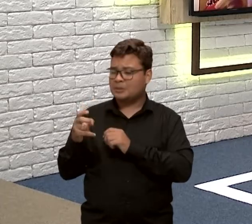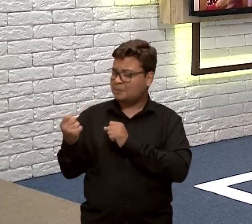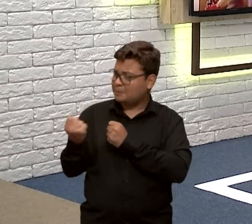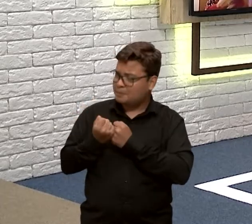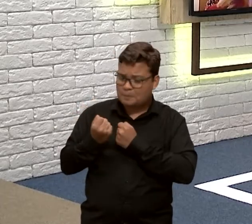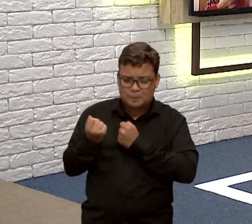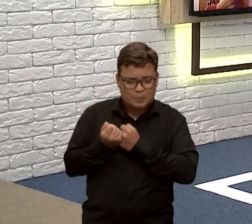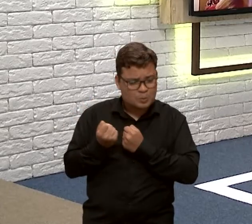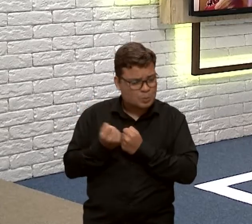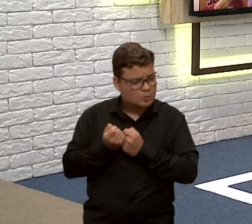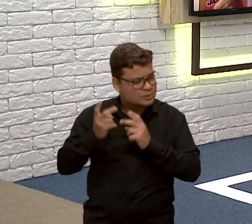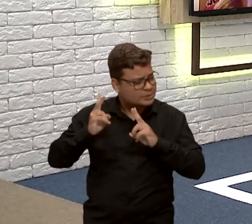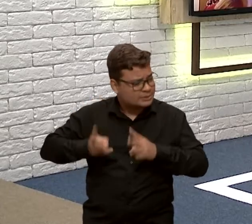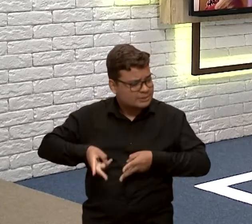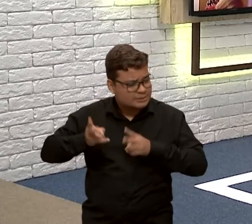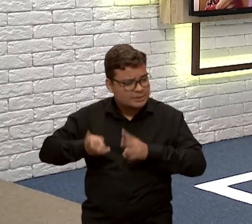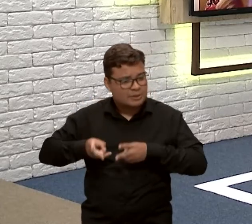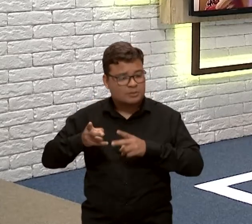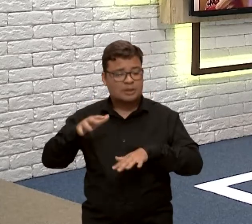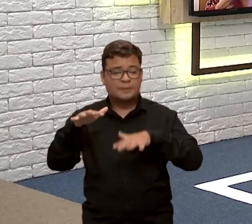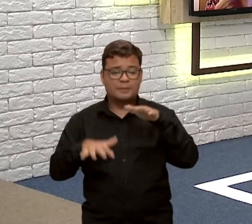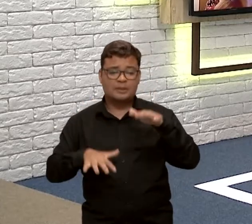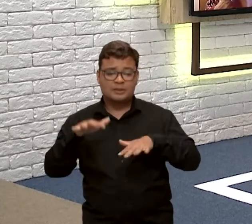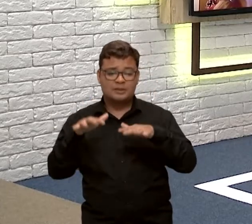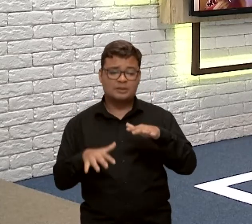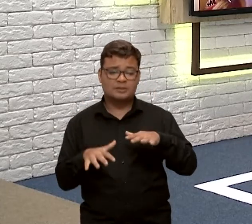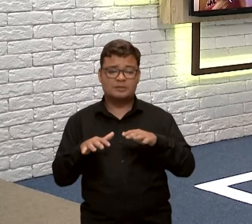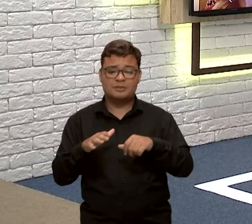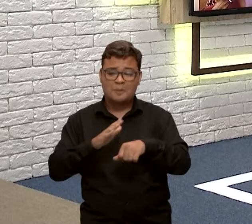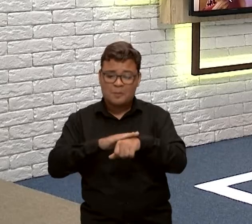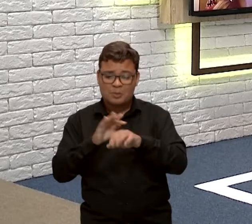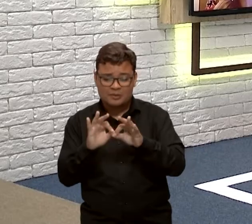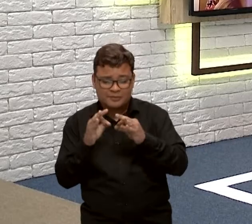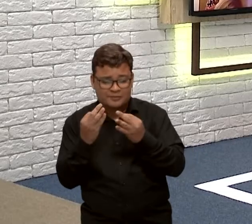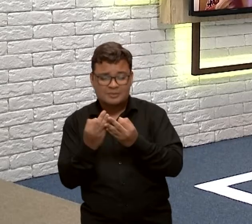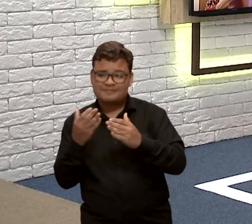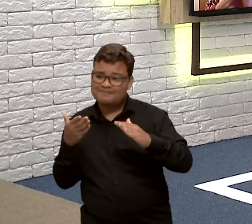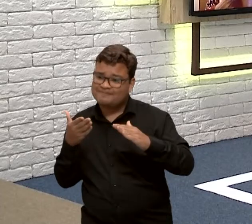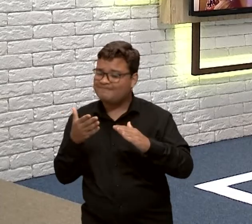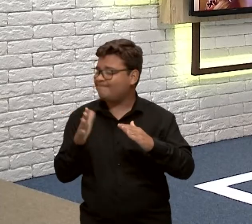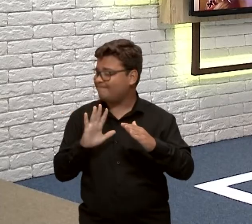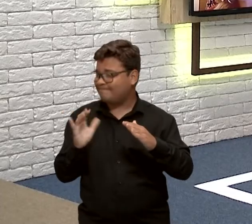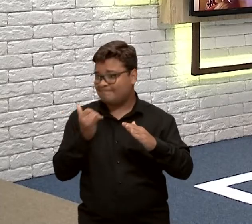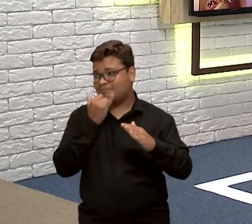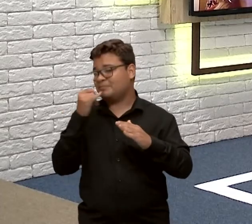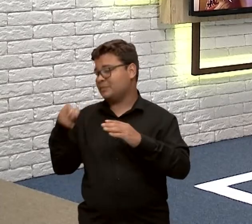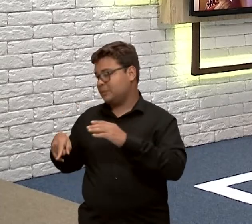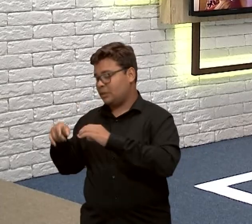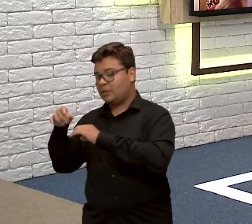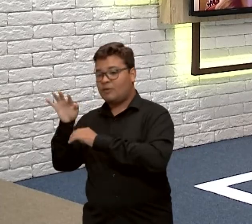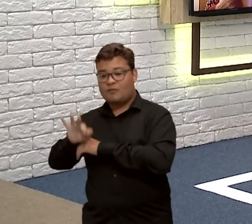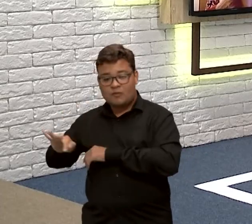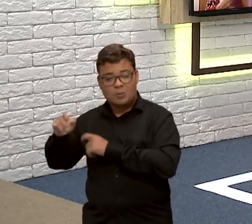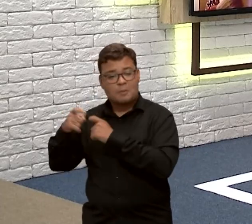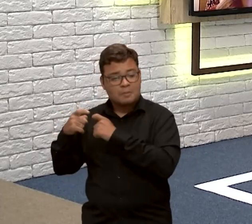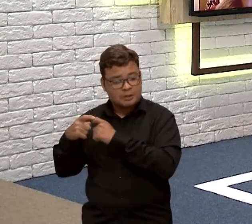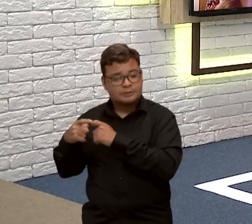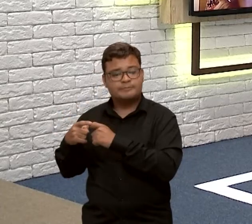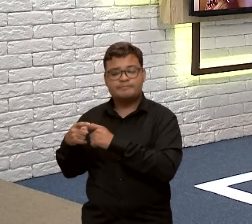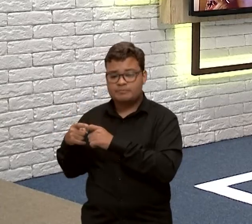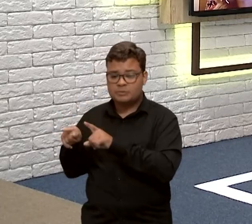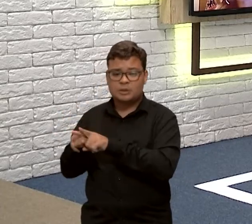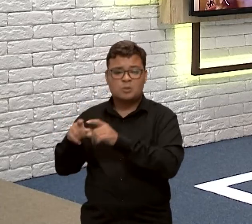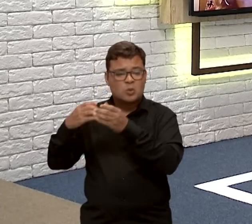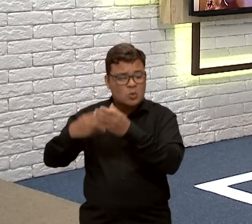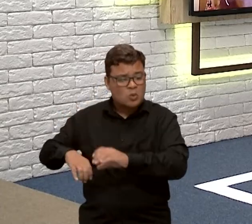lado. Muitas e muitas vezes eu deixei de participar de momentos com a minha família para estar junto com a Faculdade de Medicina, em inúmeros concursos